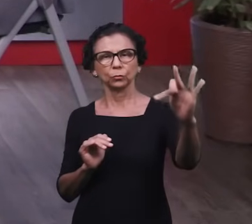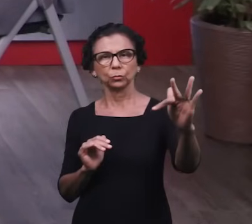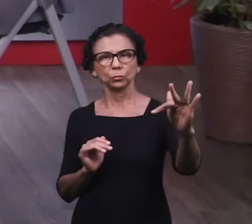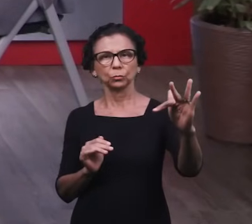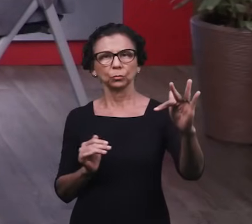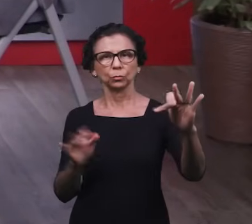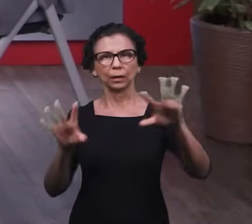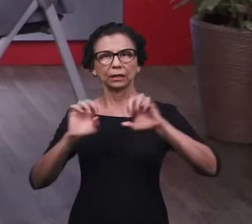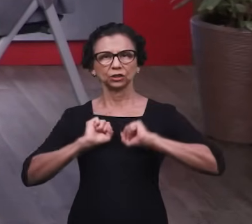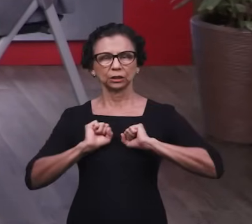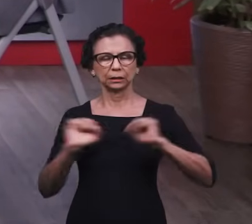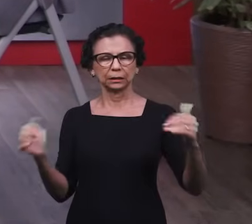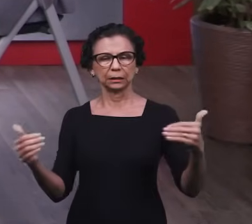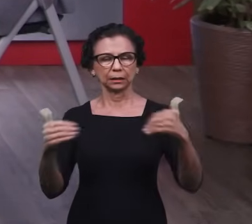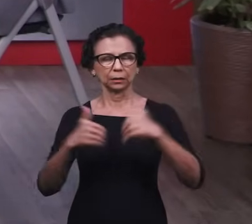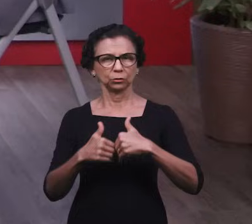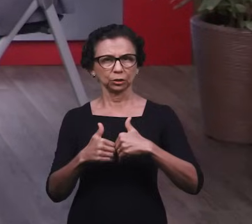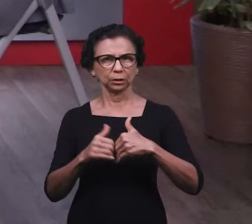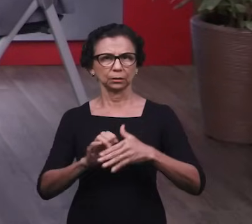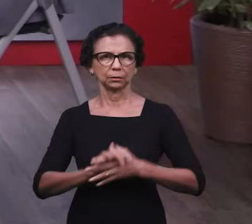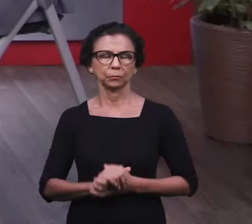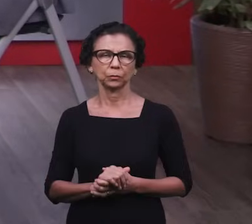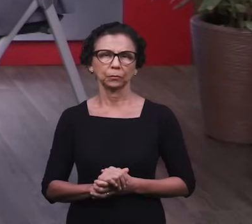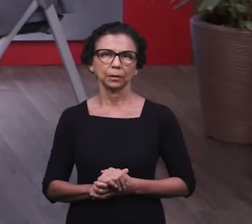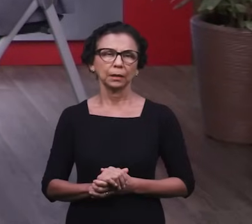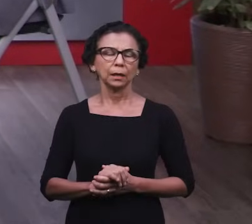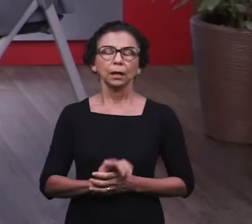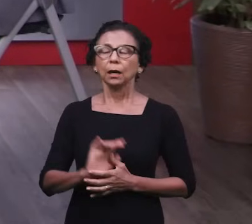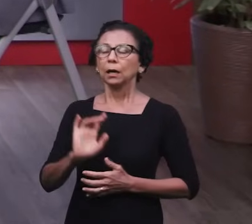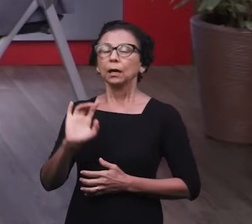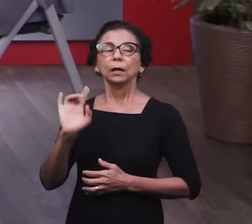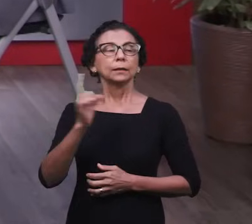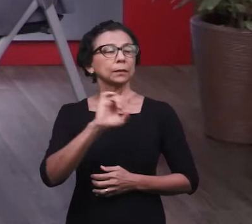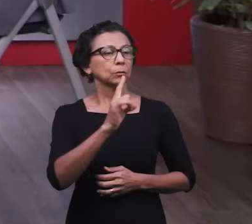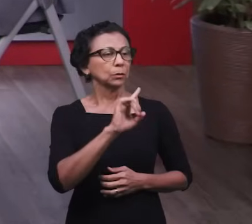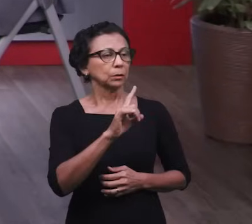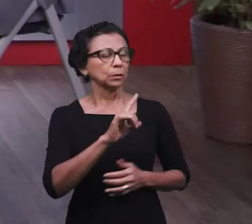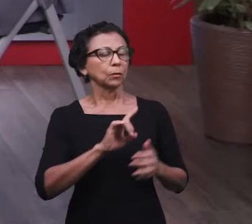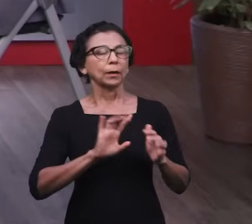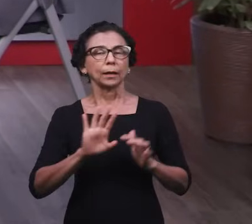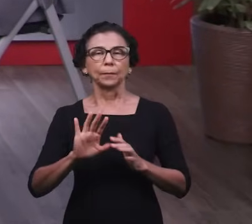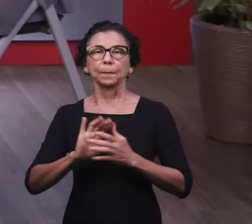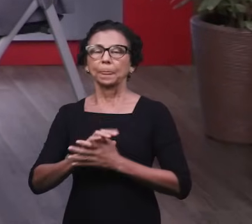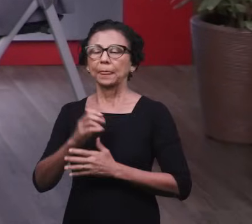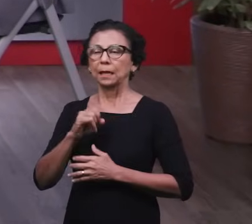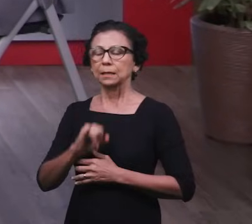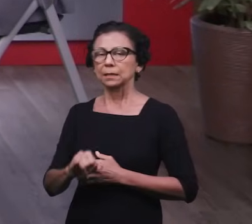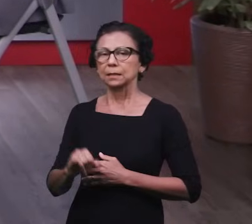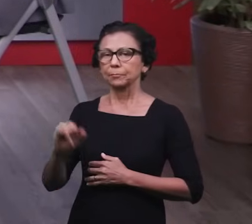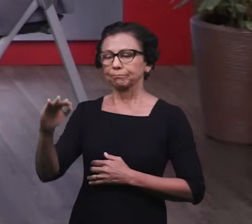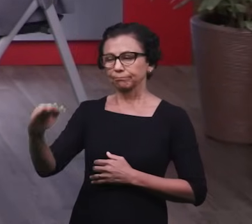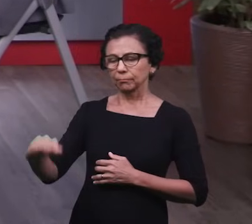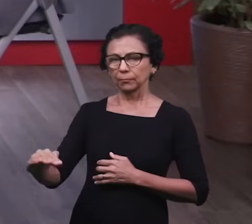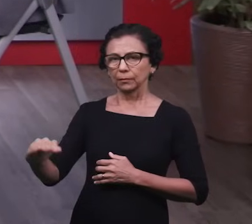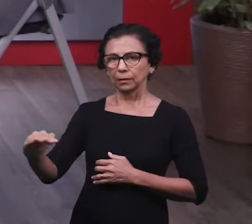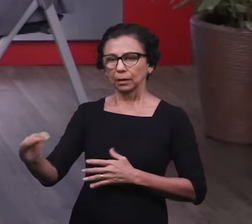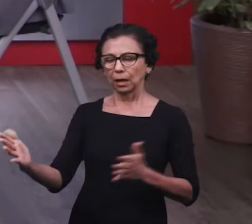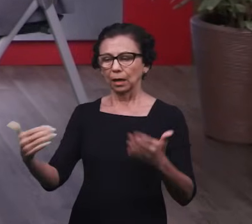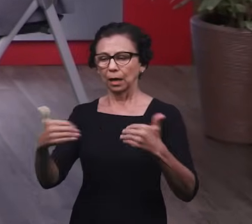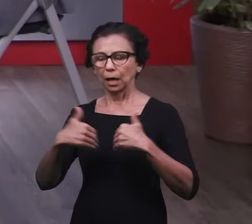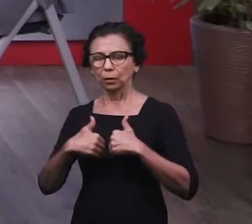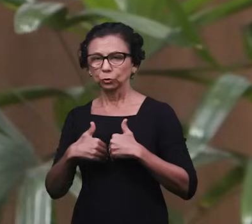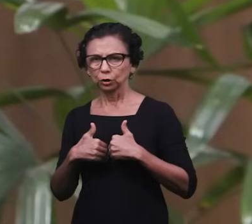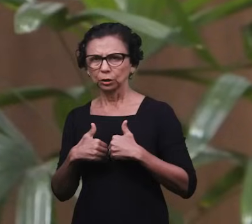grau grave, de repente regredir para um grau mais leve. O que acontece? Quando as intervenções são feitas de uma forma adequada